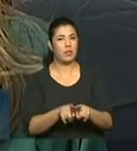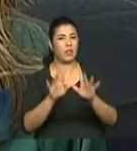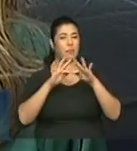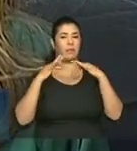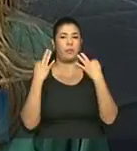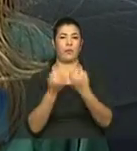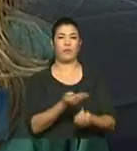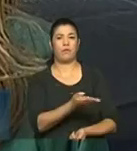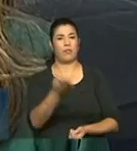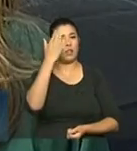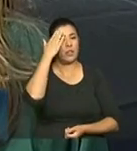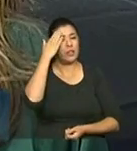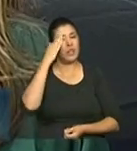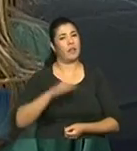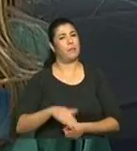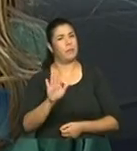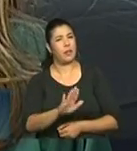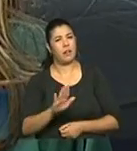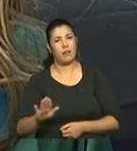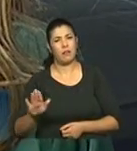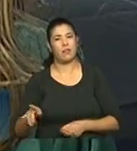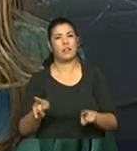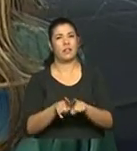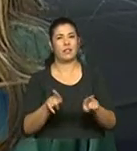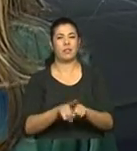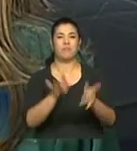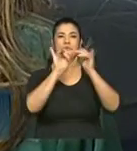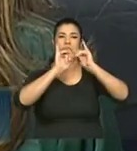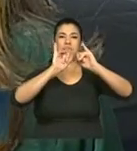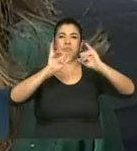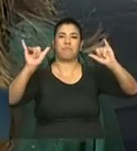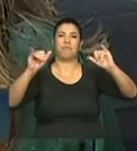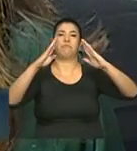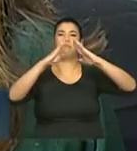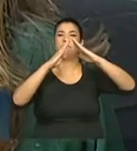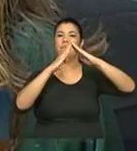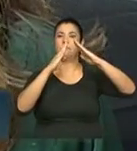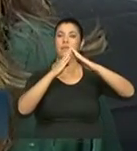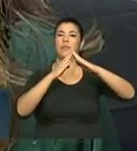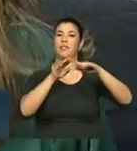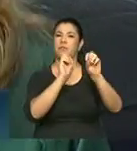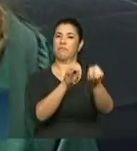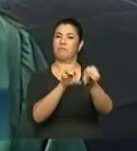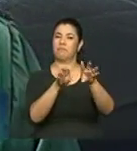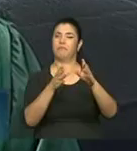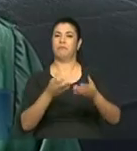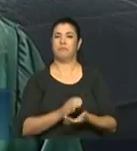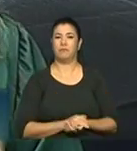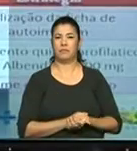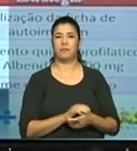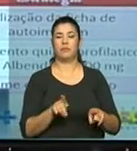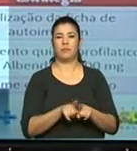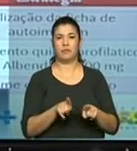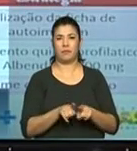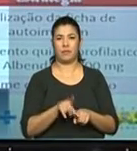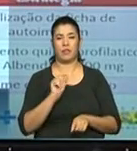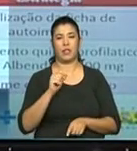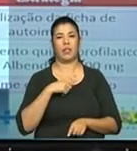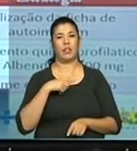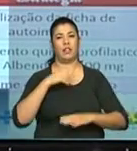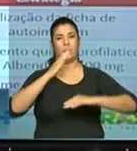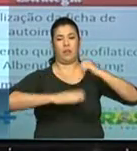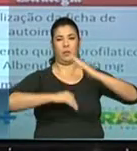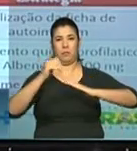que todos sabem que as crianças são excelentes transmissores de conhecimentos na sua família. Então, foi uma